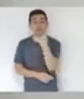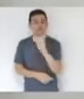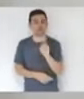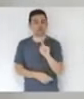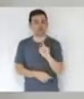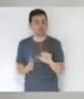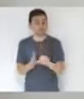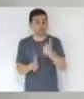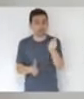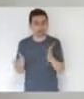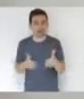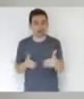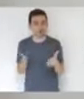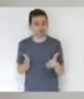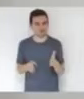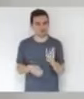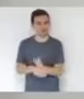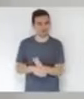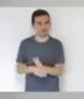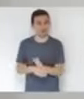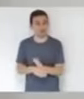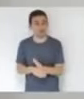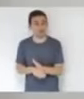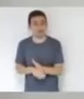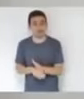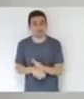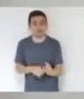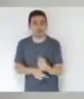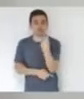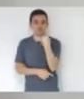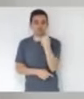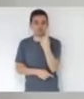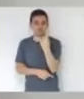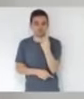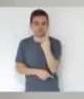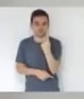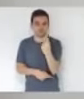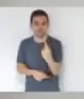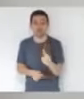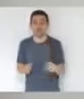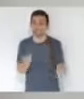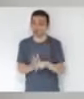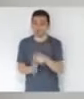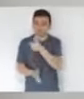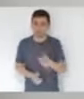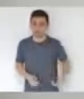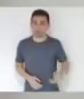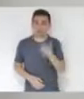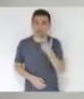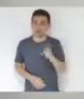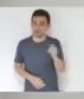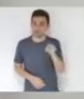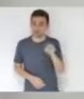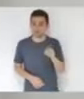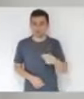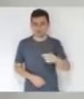pacote. Repito, foi o primeiro pacote, não foi o único pacote. E o próprio governador falou: Alba,